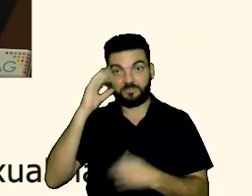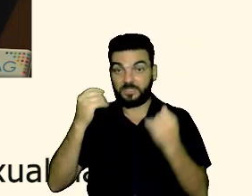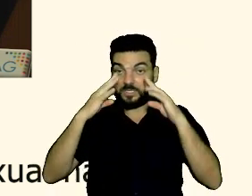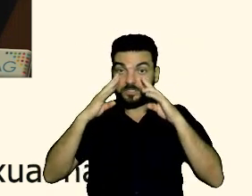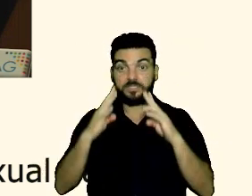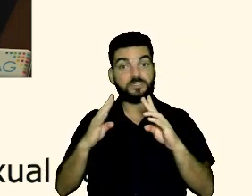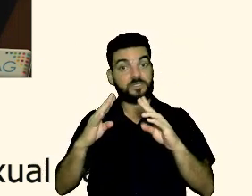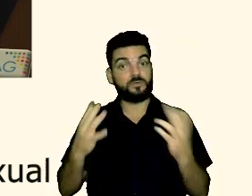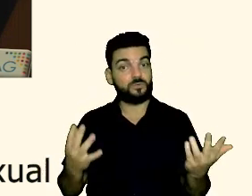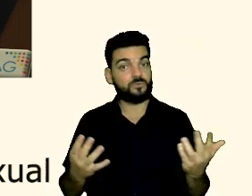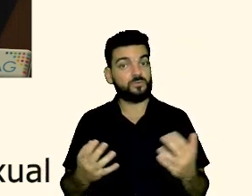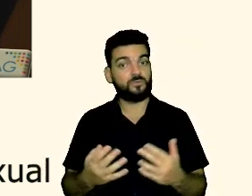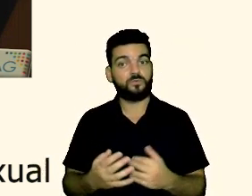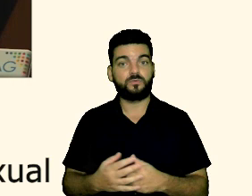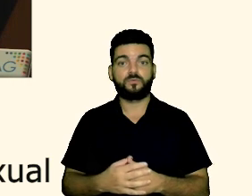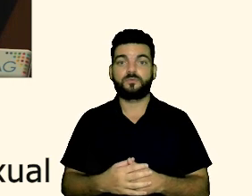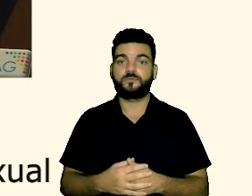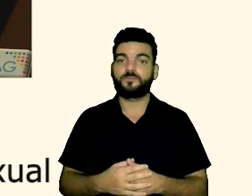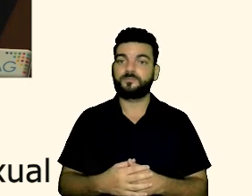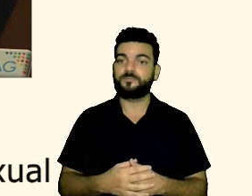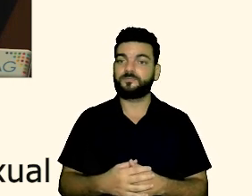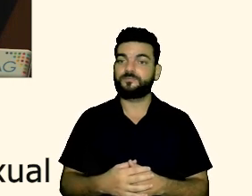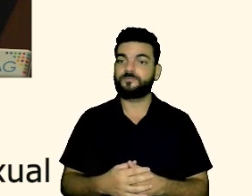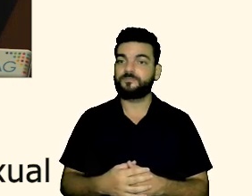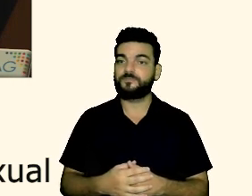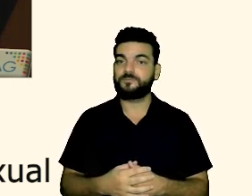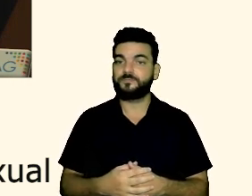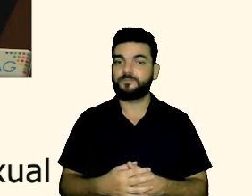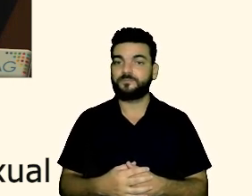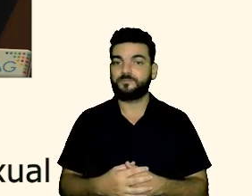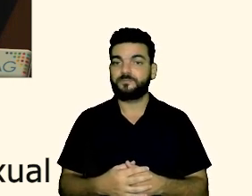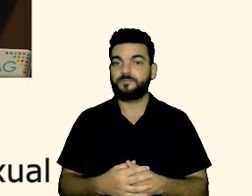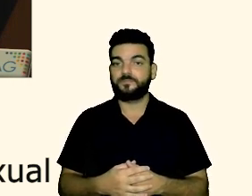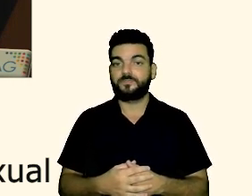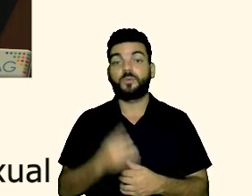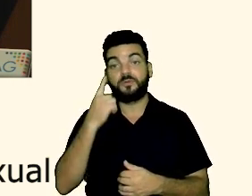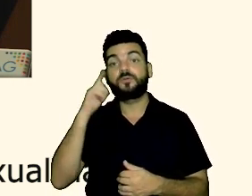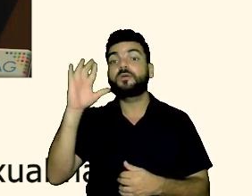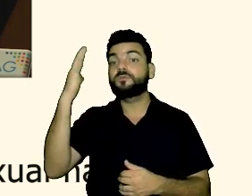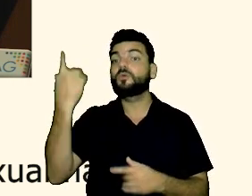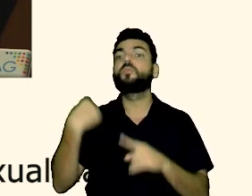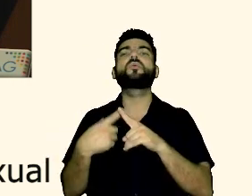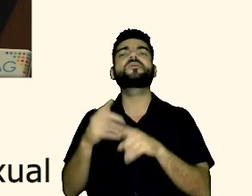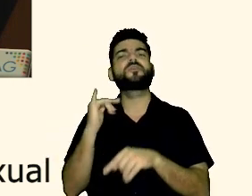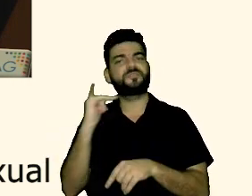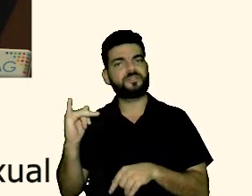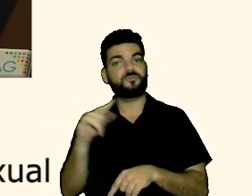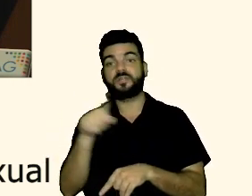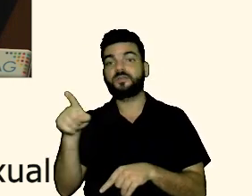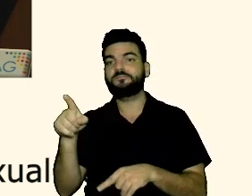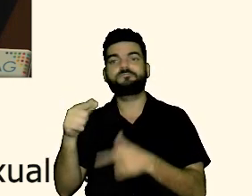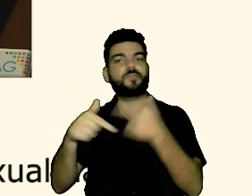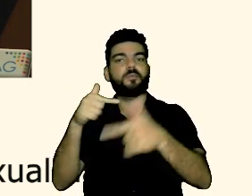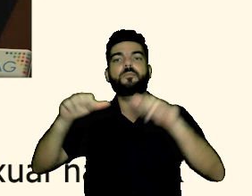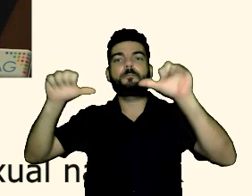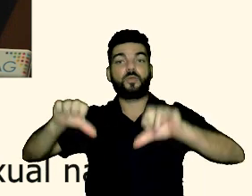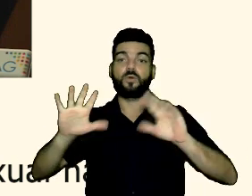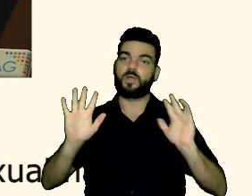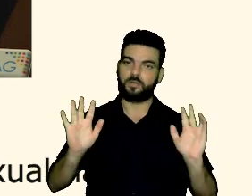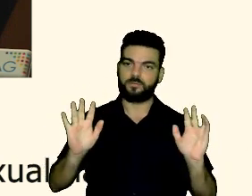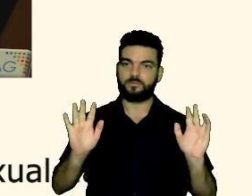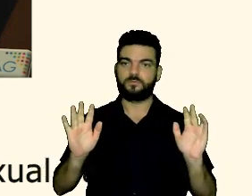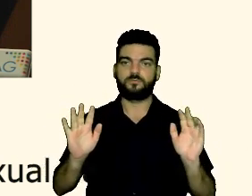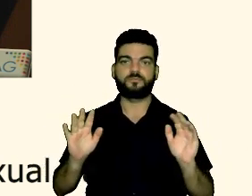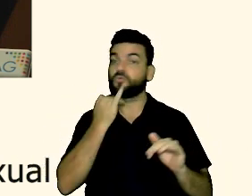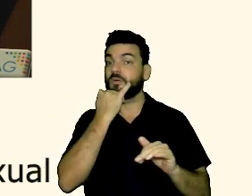O fato em si. Por que que eu estou chamando de você irresponsável? Bom, primeiro, porque não é para chamar. Mas eu vejo que num dia, num mês